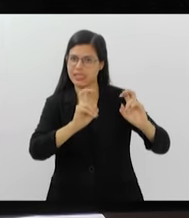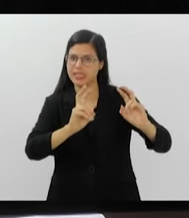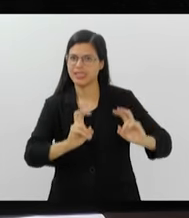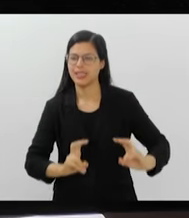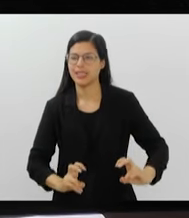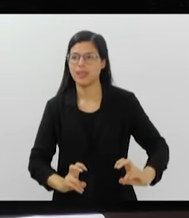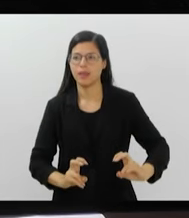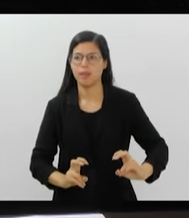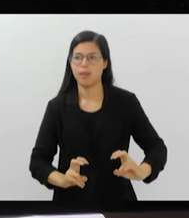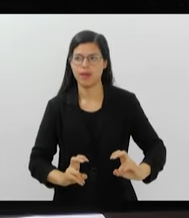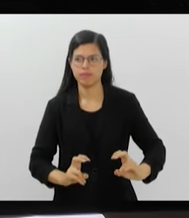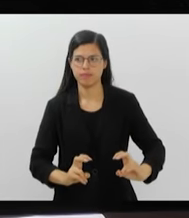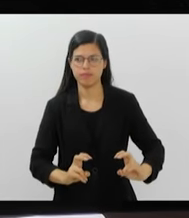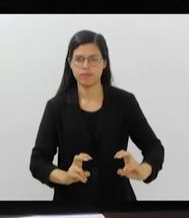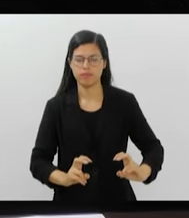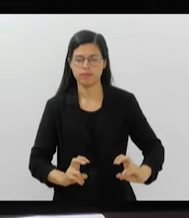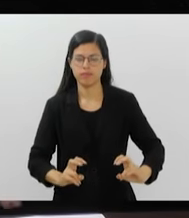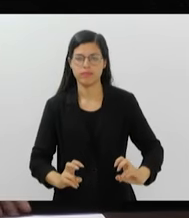trazem